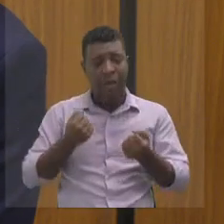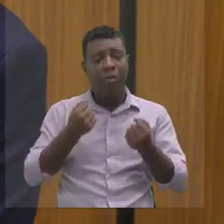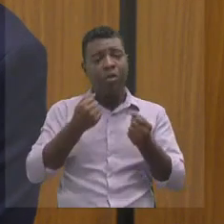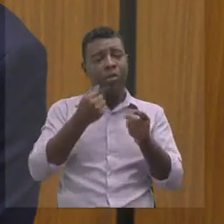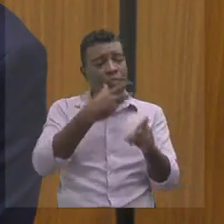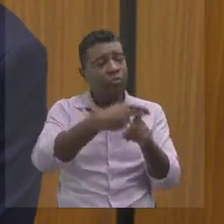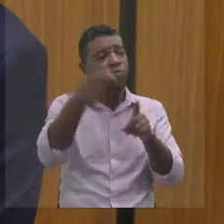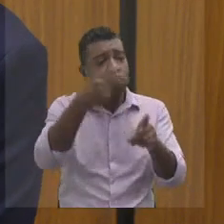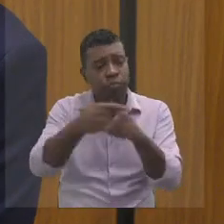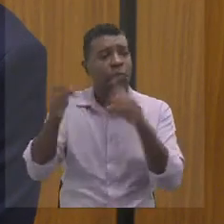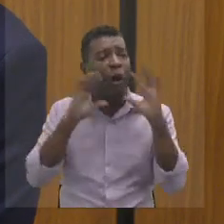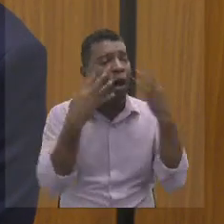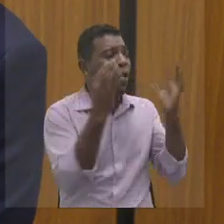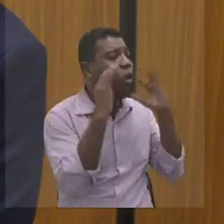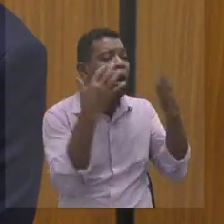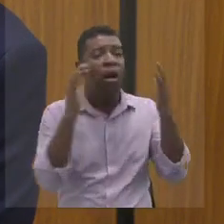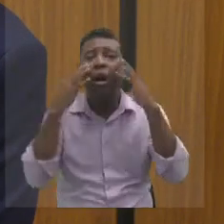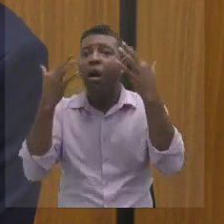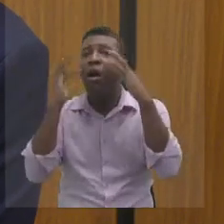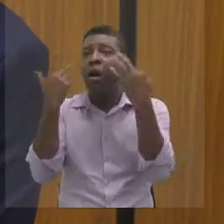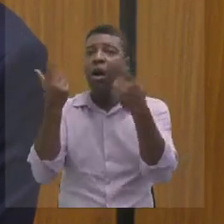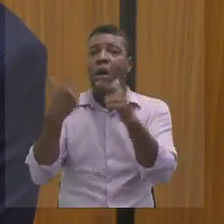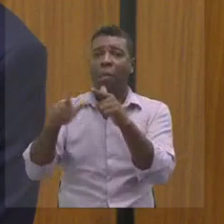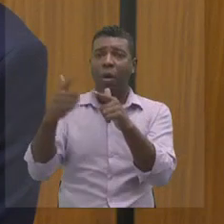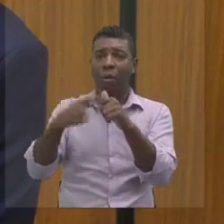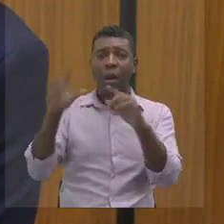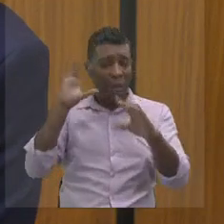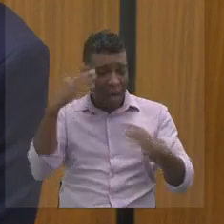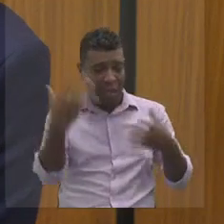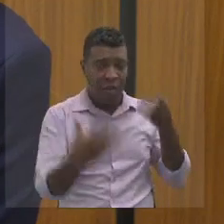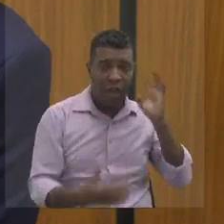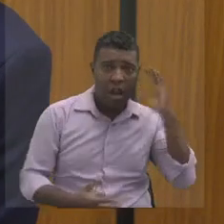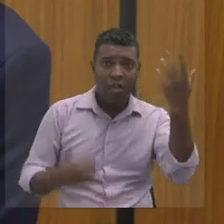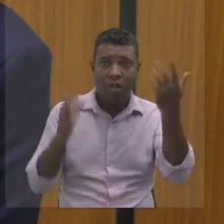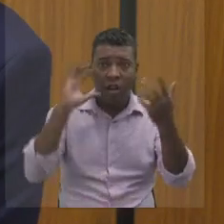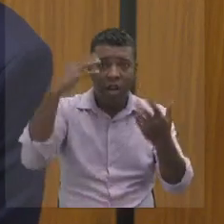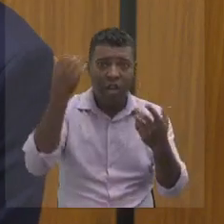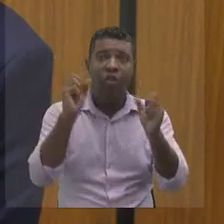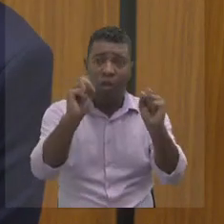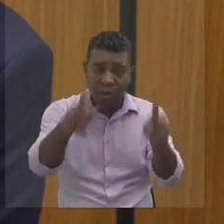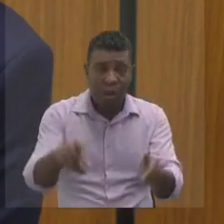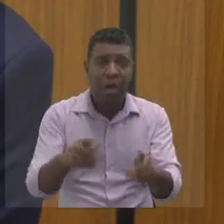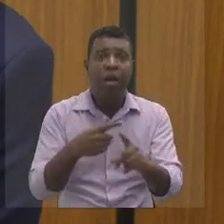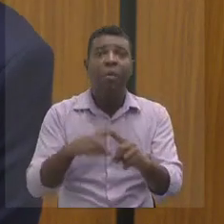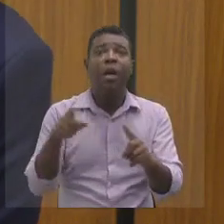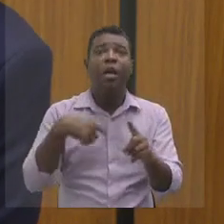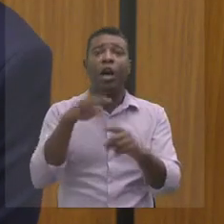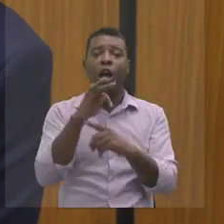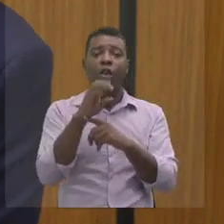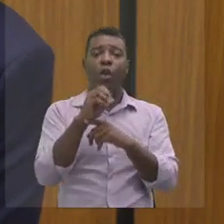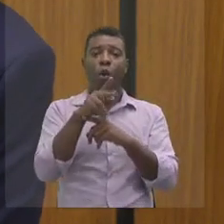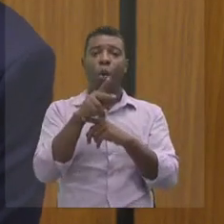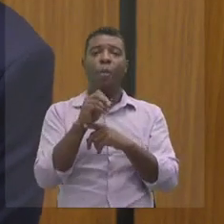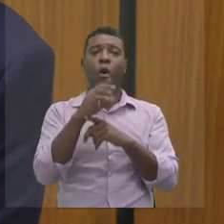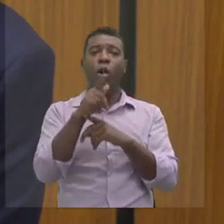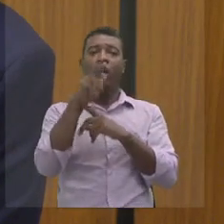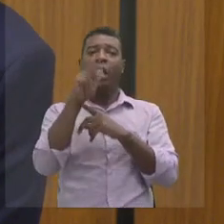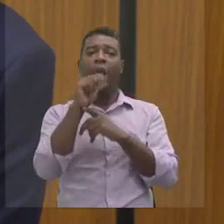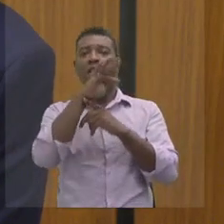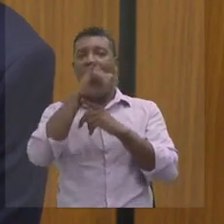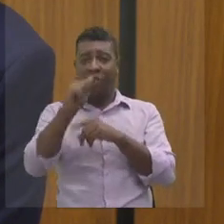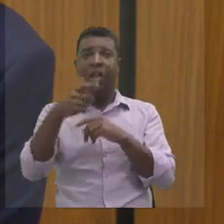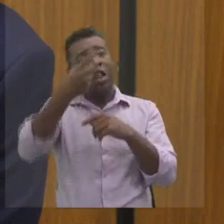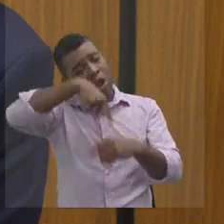do Dr quanto elaboração de projeto como por exemplo é sondagem topografia a gente conseguiu agora se preparar melhor